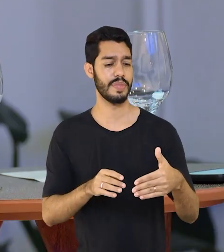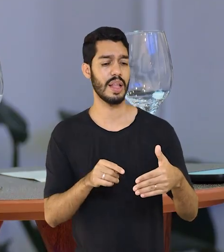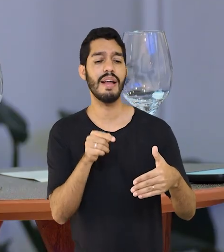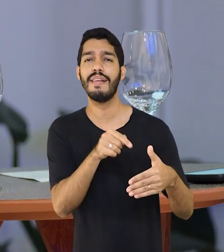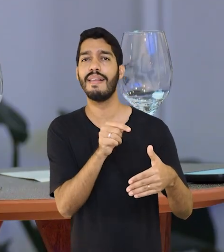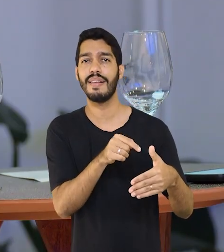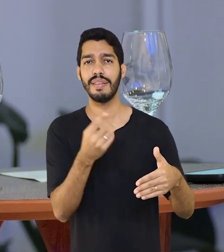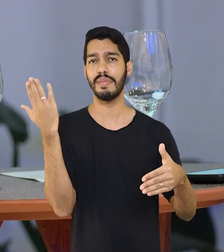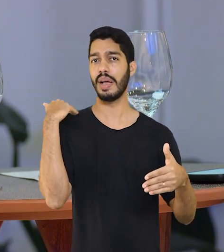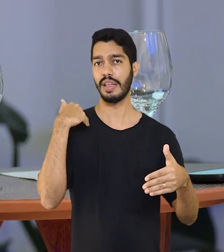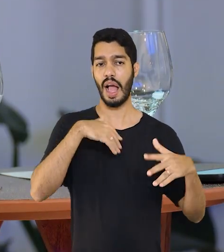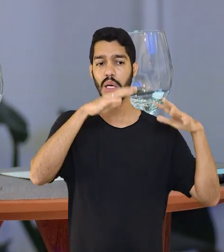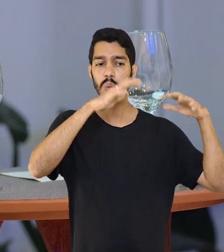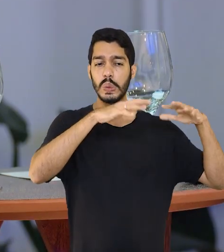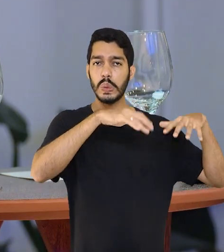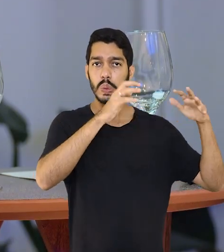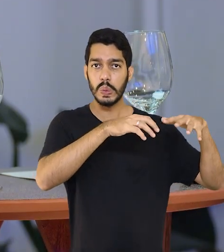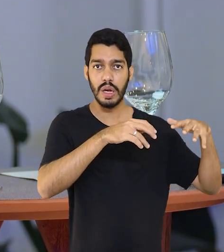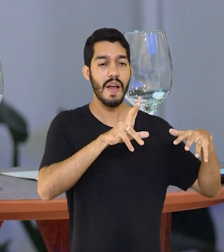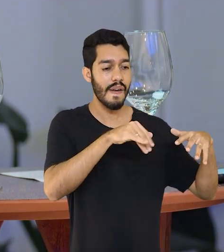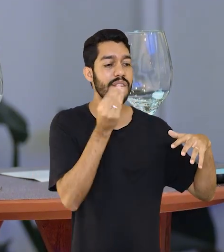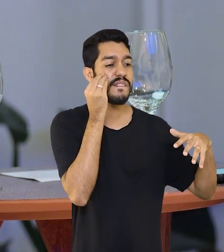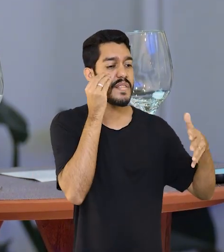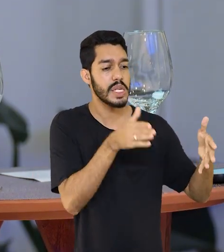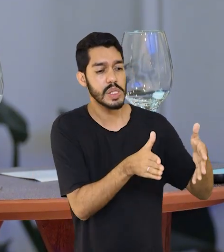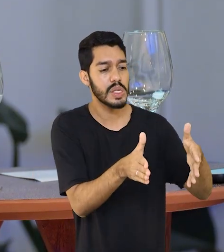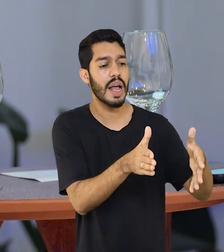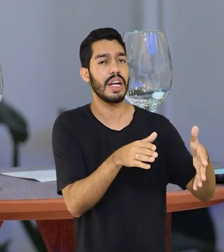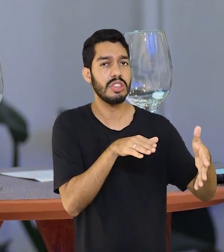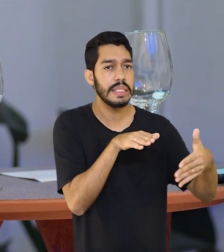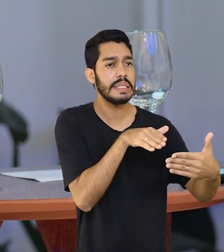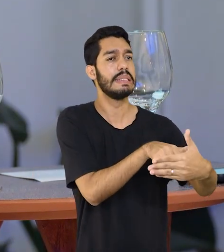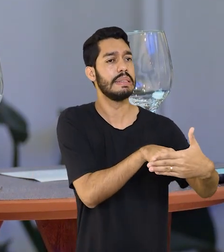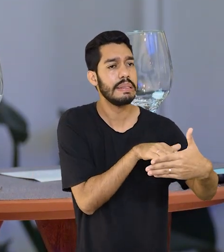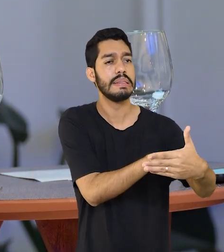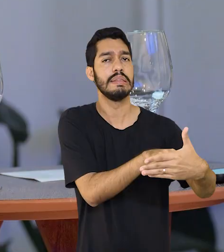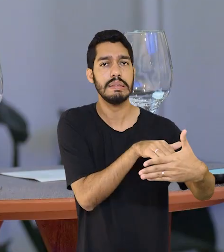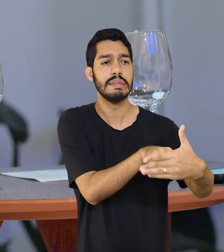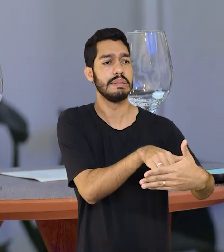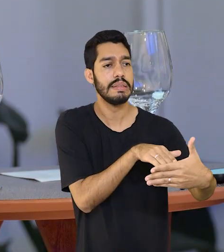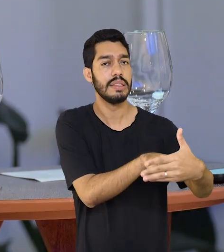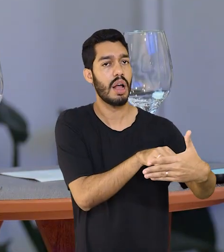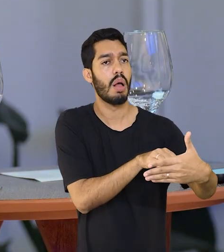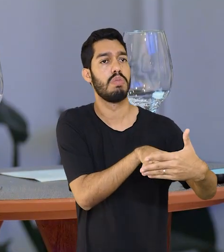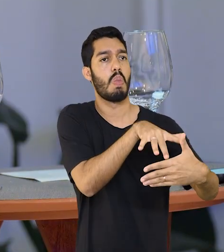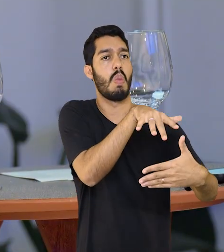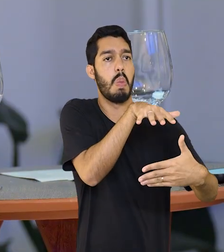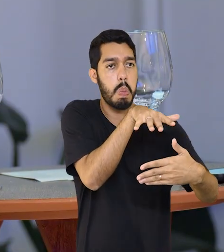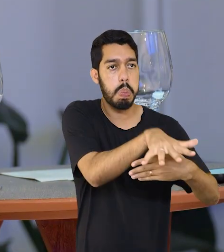ele tende a seguir o seu caminho natural. E esse foi uma das razões do grande, né,